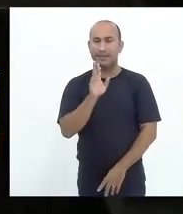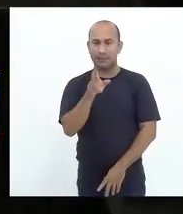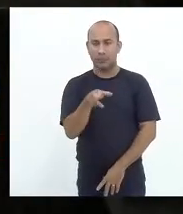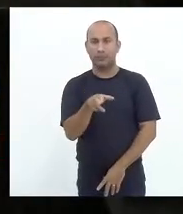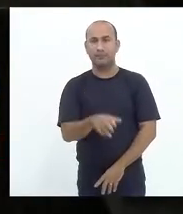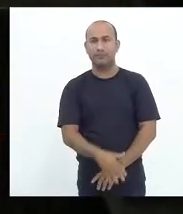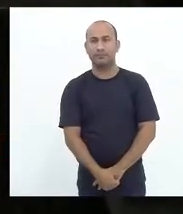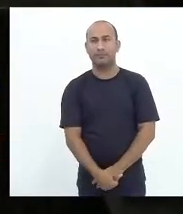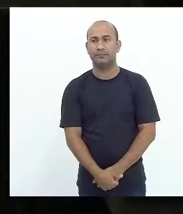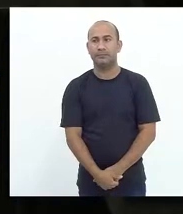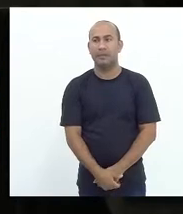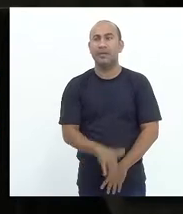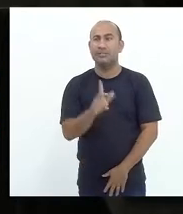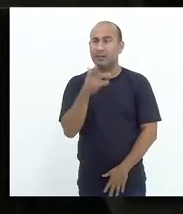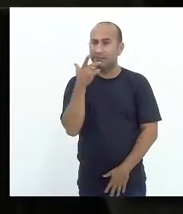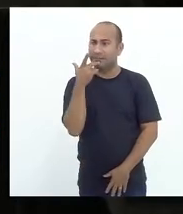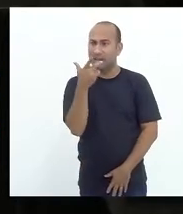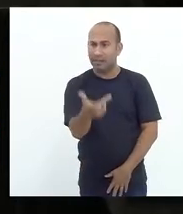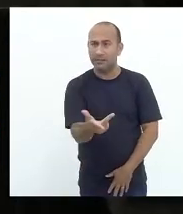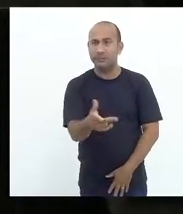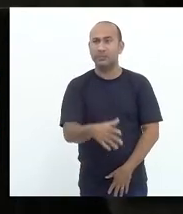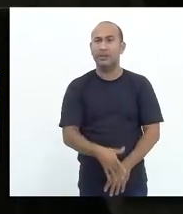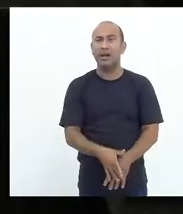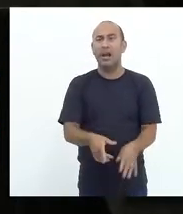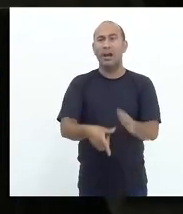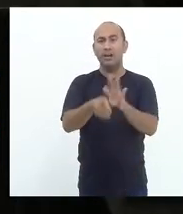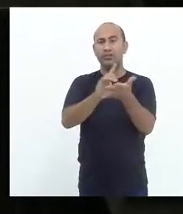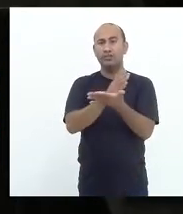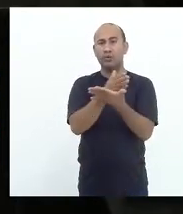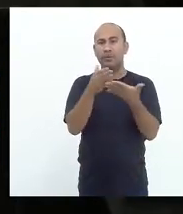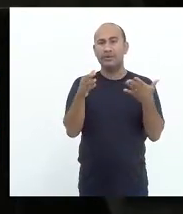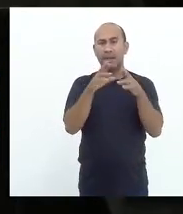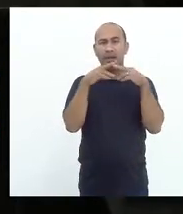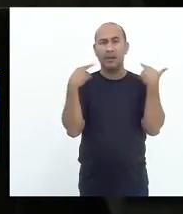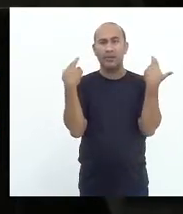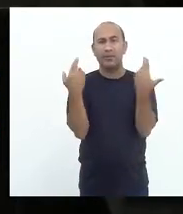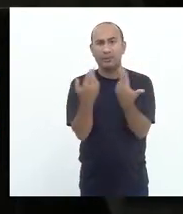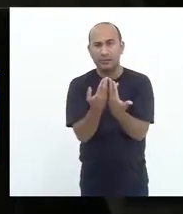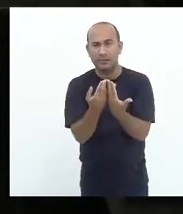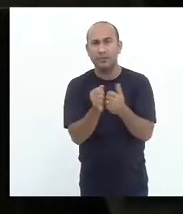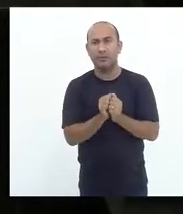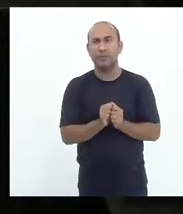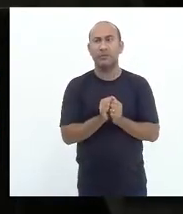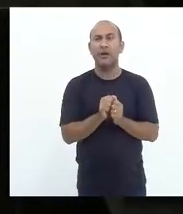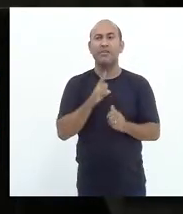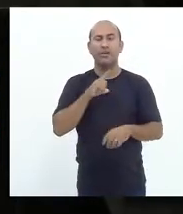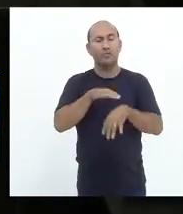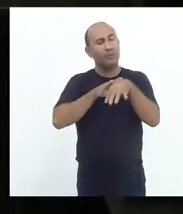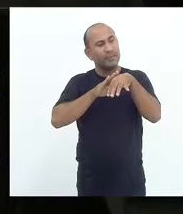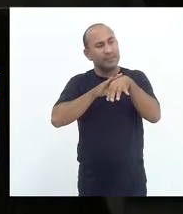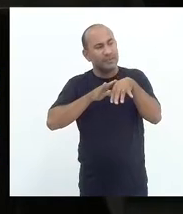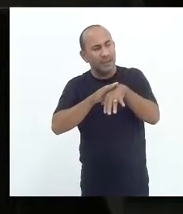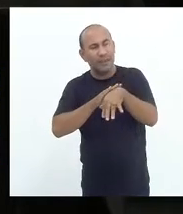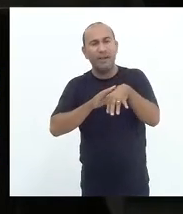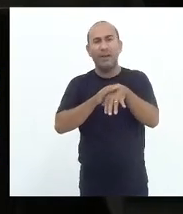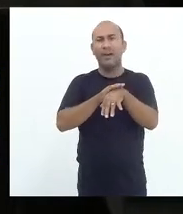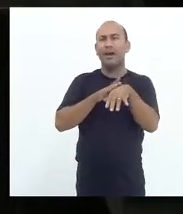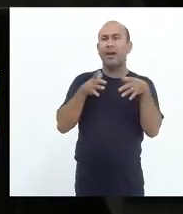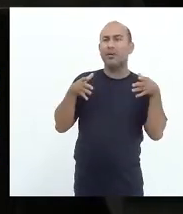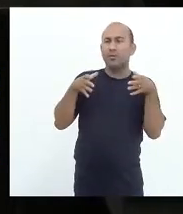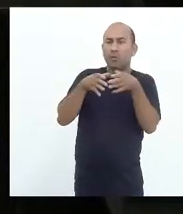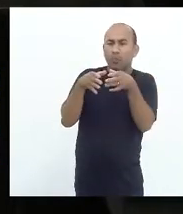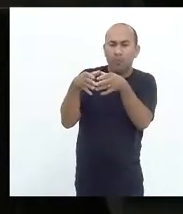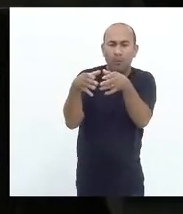deputada Tia Ju, porque antes de começar a sessão, em função desse projeto, a gente estava conversando, né, em pequenos